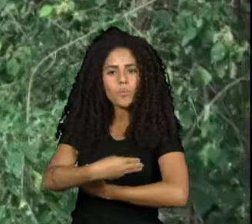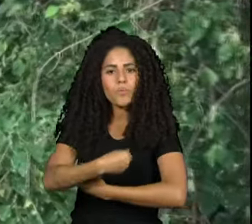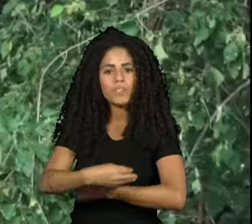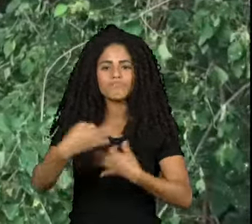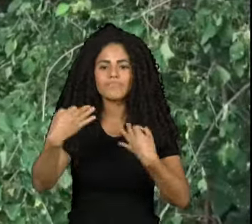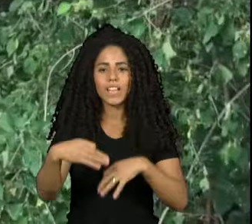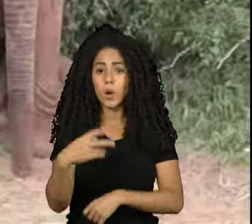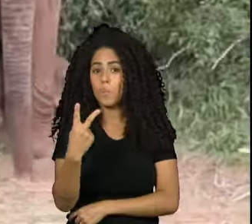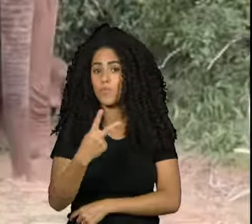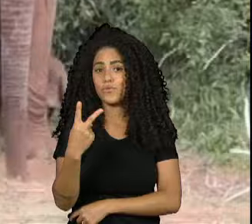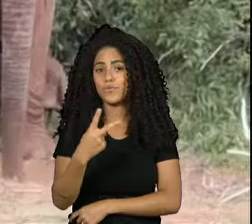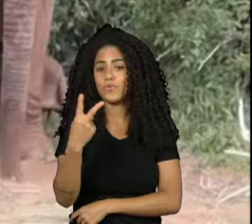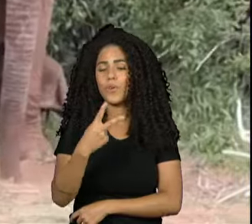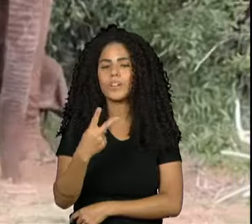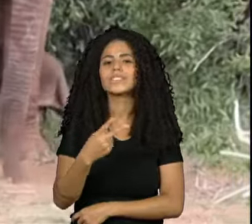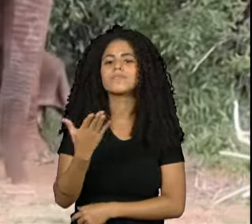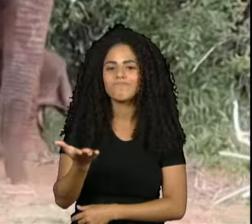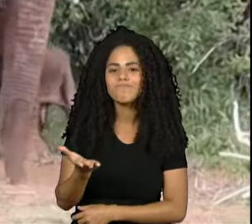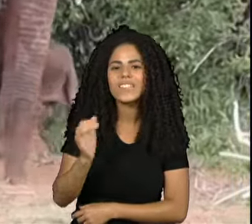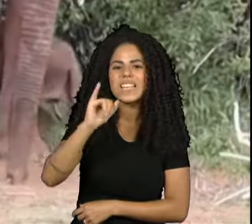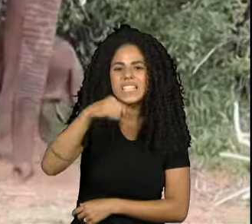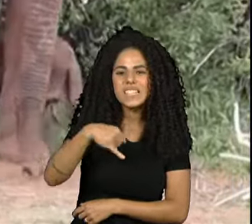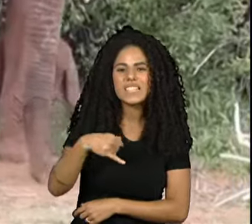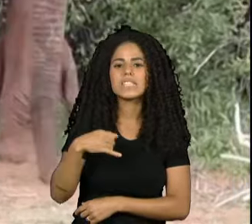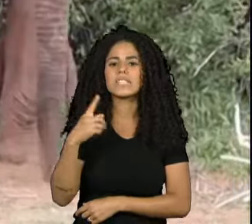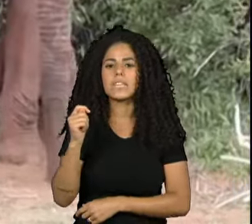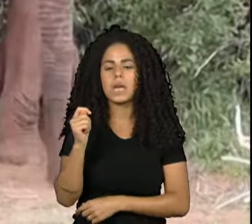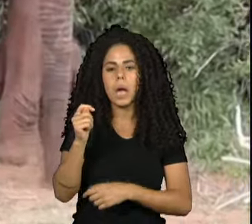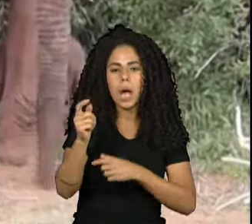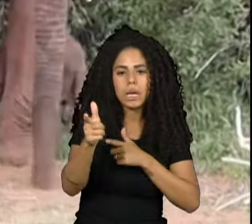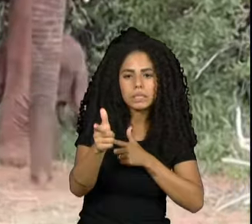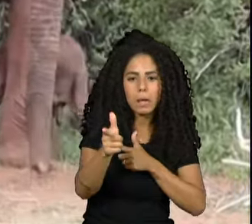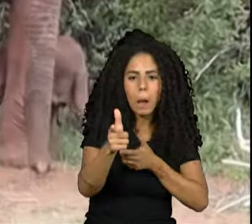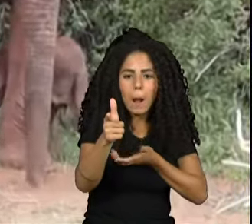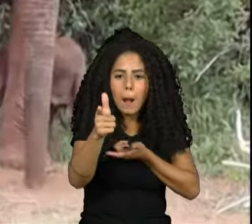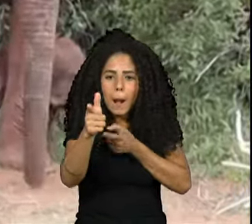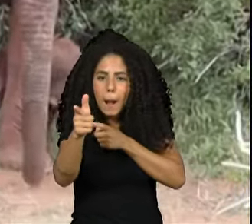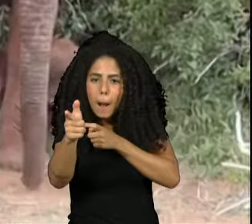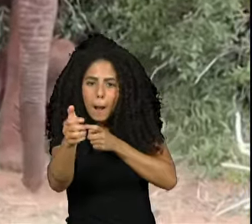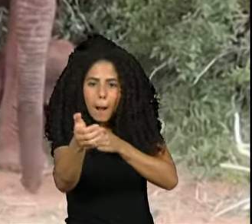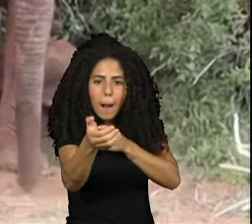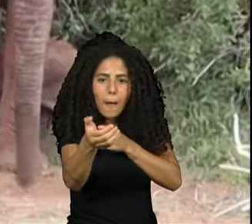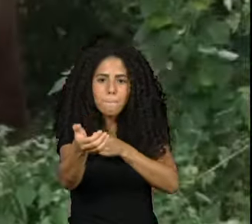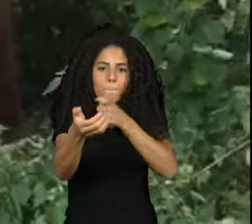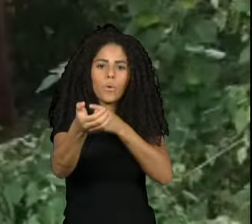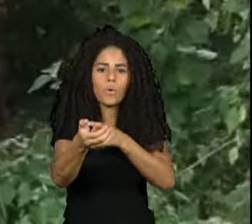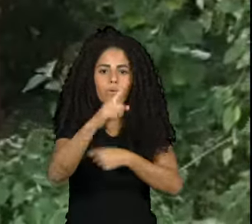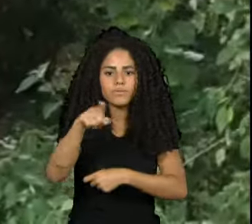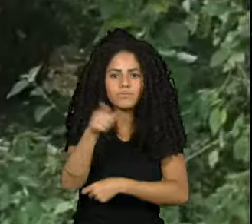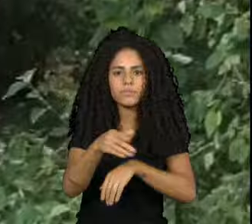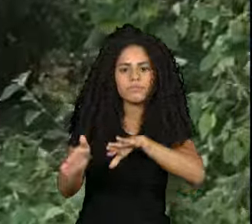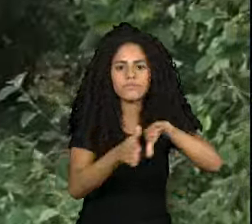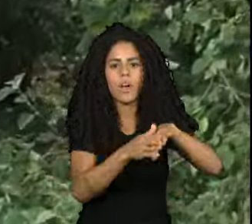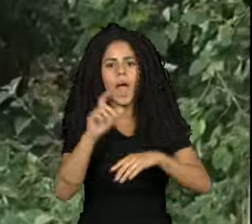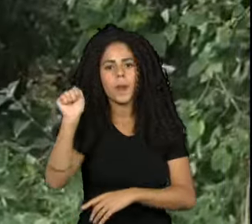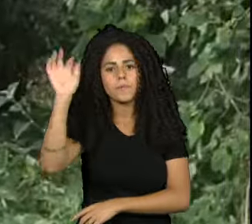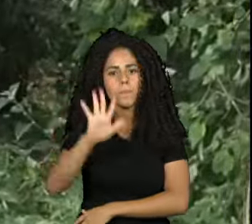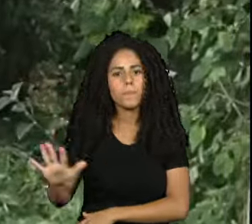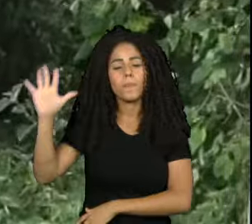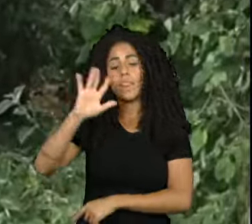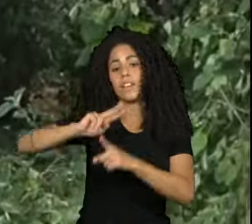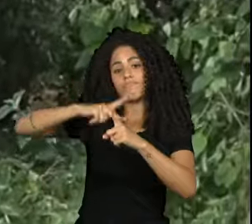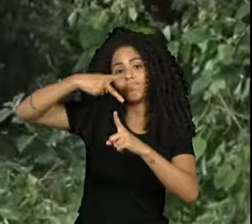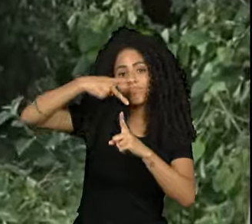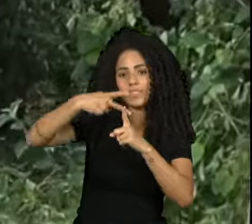alimentar os dois. Graças ao combate à caça ilegal, a população desses animais no país africano dobrou